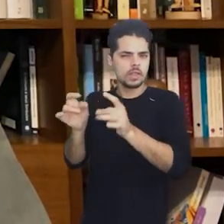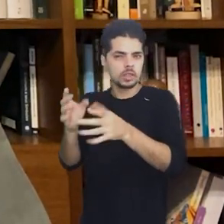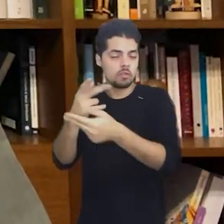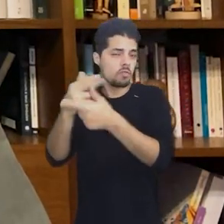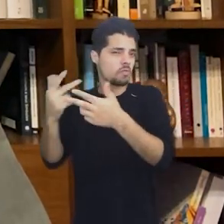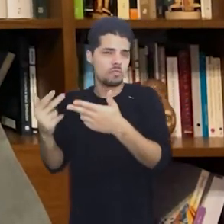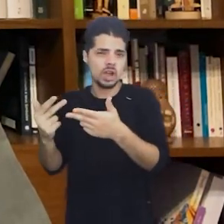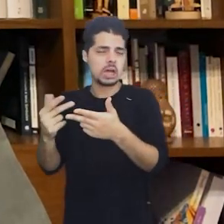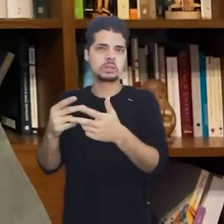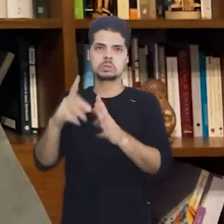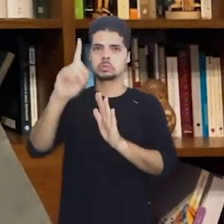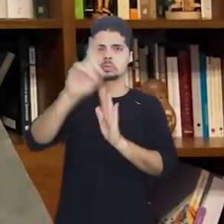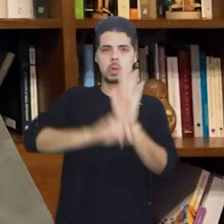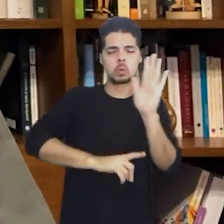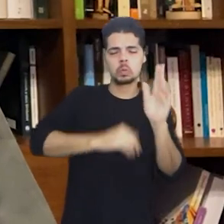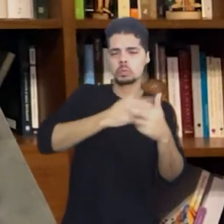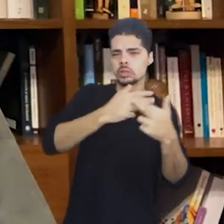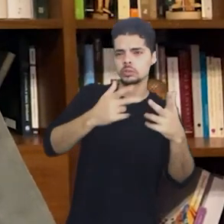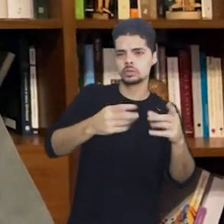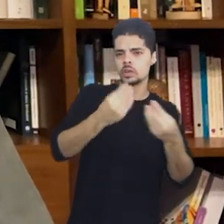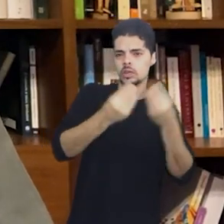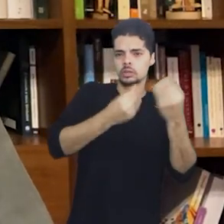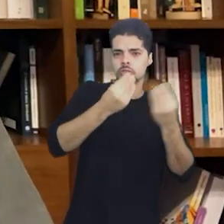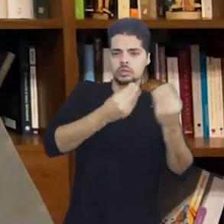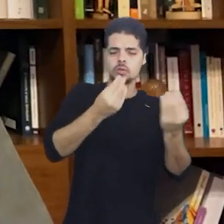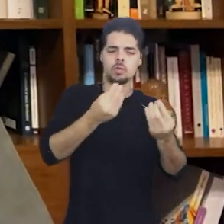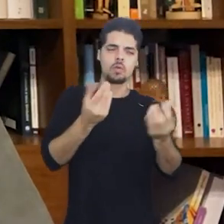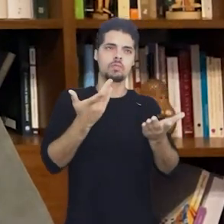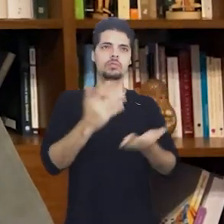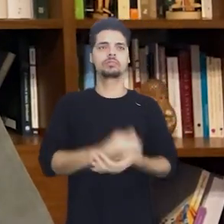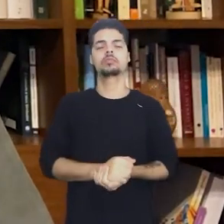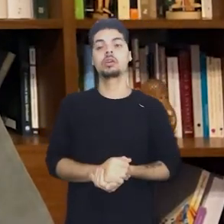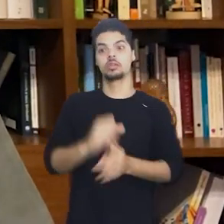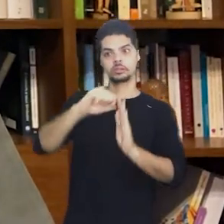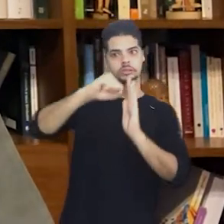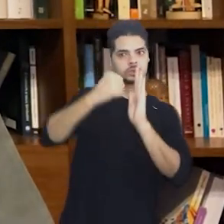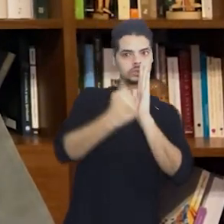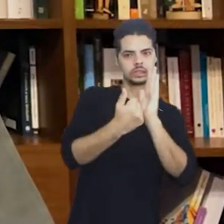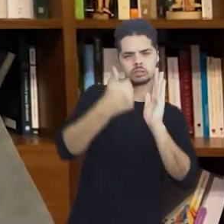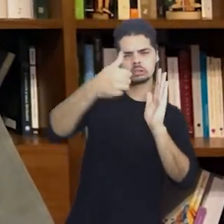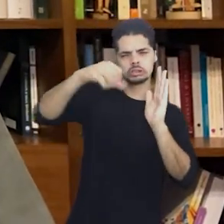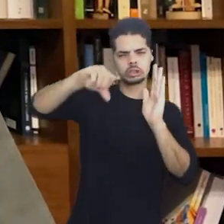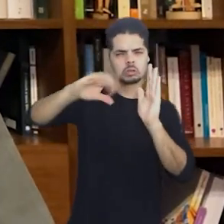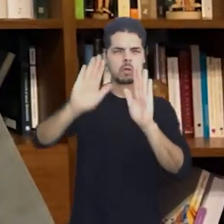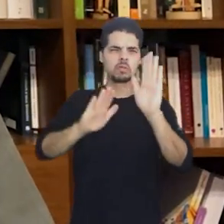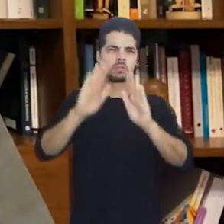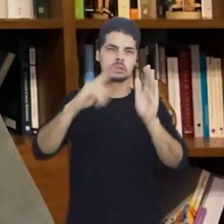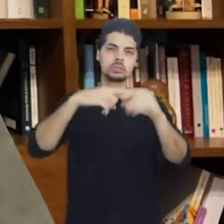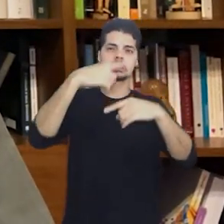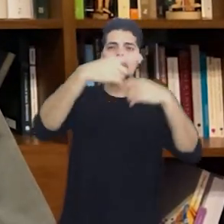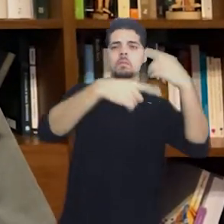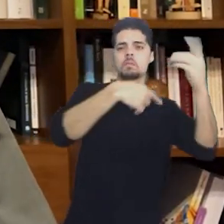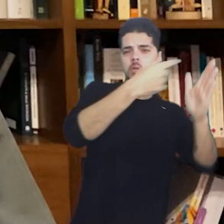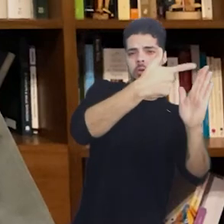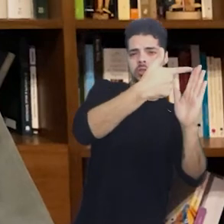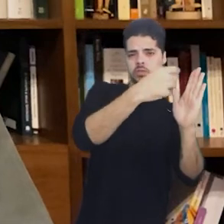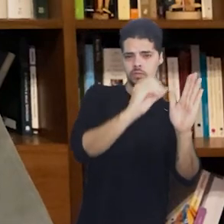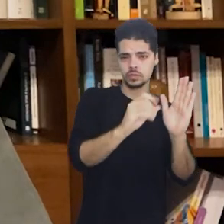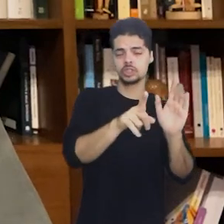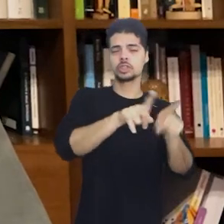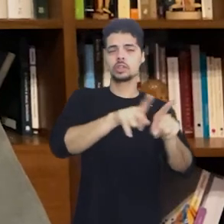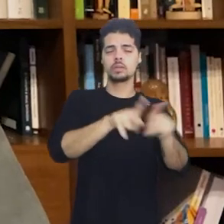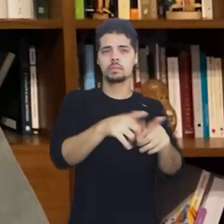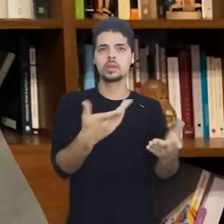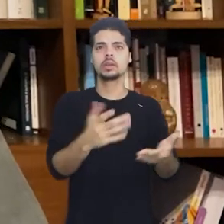ele também publicou uma série de documentos e por isso a obra é tem também um valor documental é Virada do século 19 por